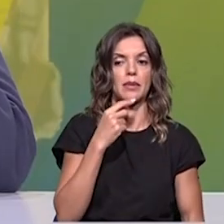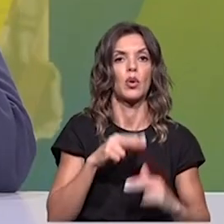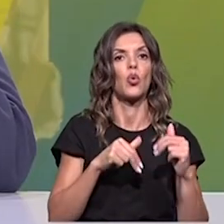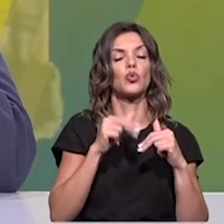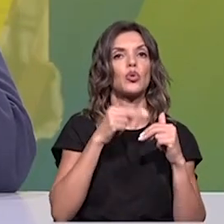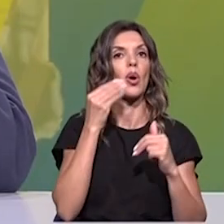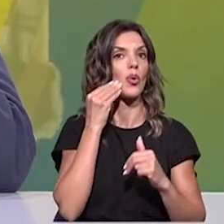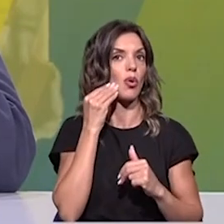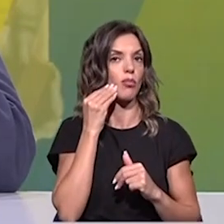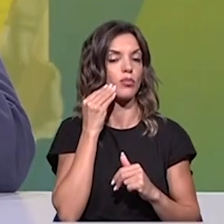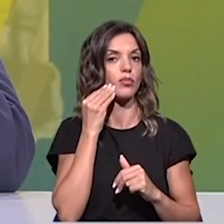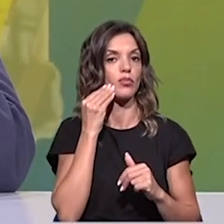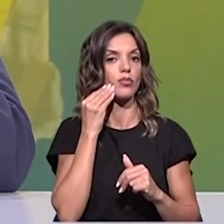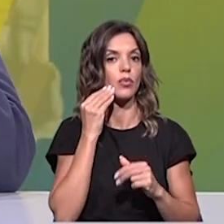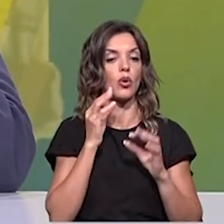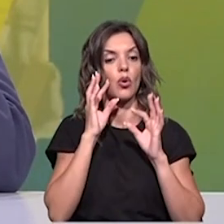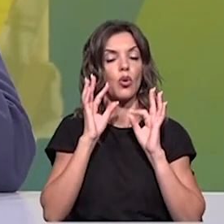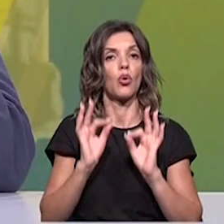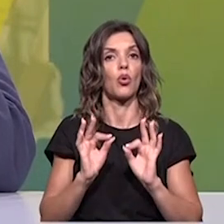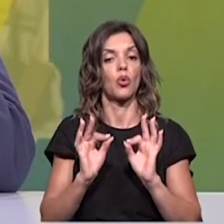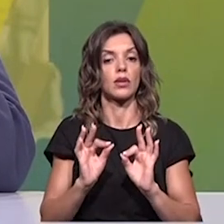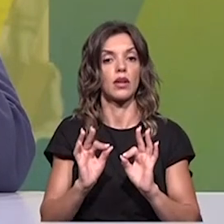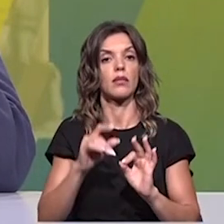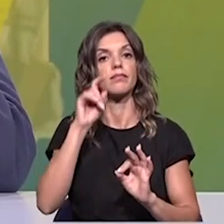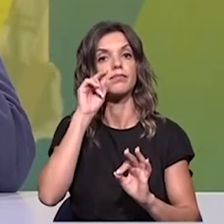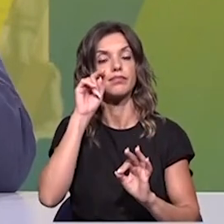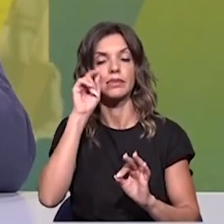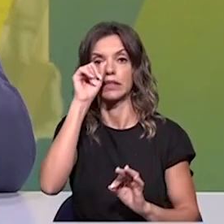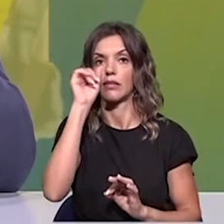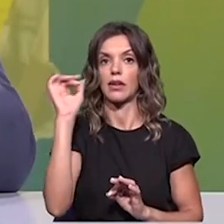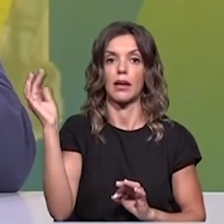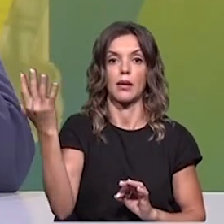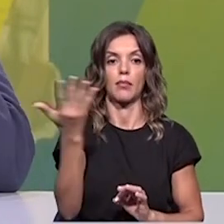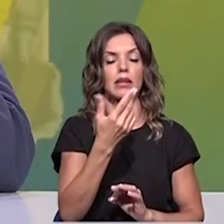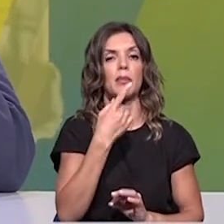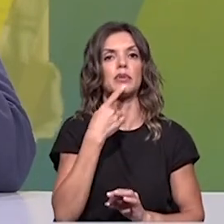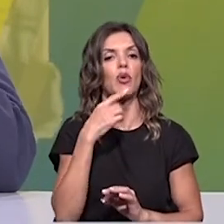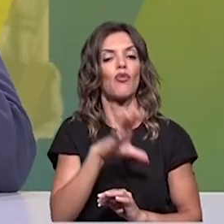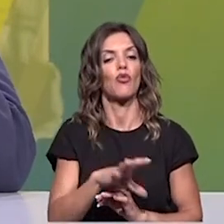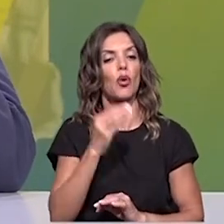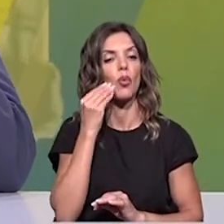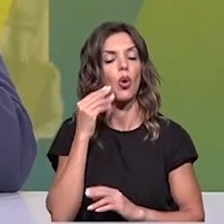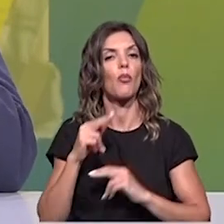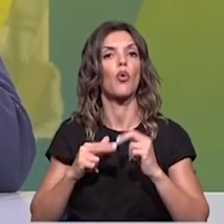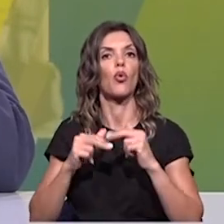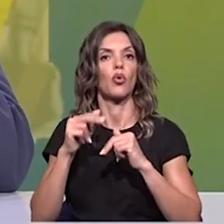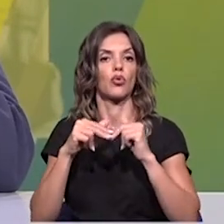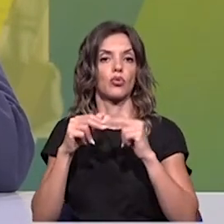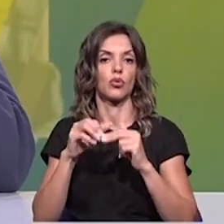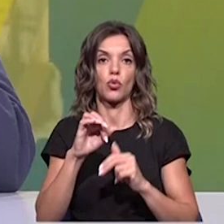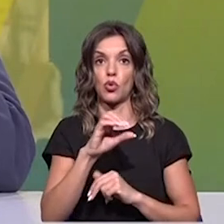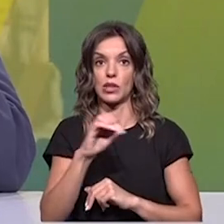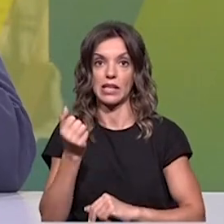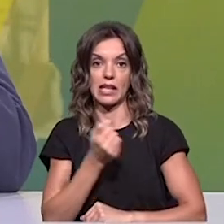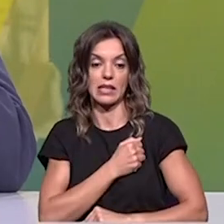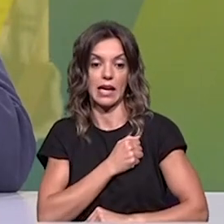e tem que haver um certo cuidado em preservar o ambiente e perceber de que forma que pode ser feita essa construção as 800 casas